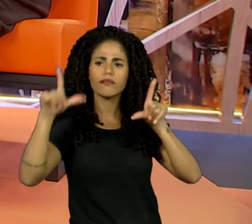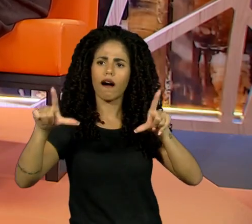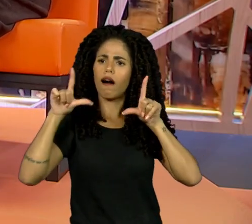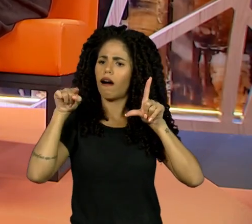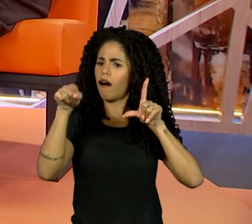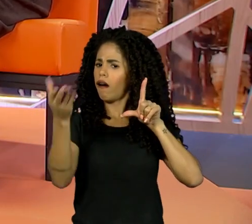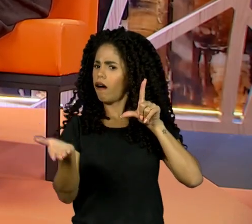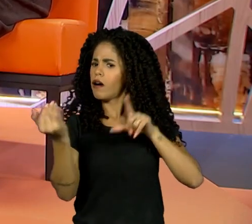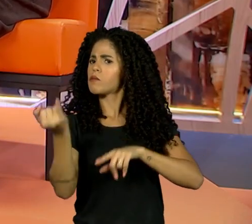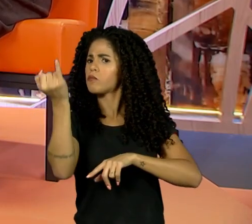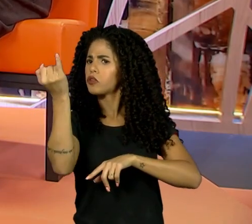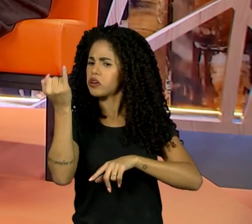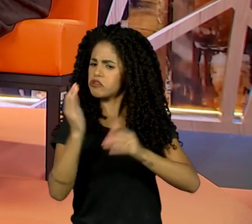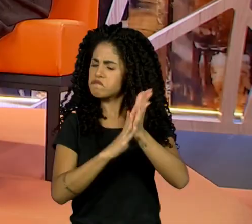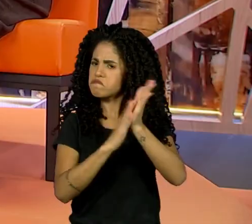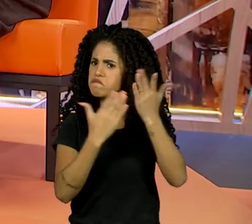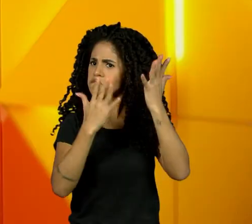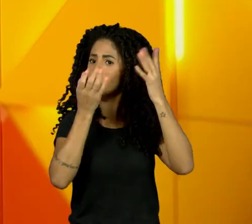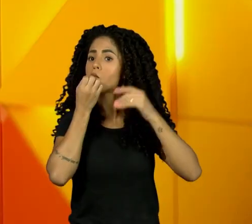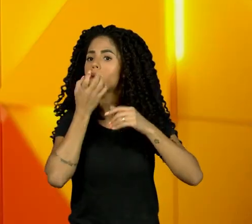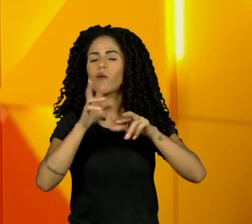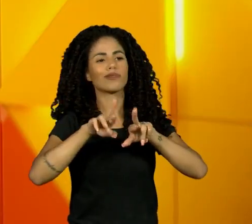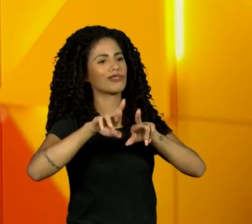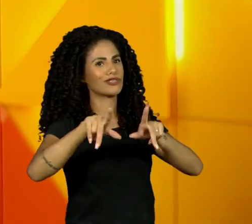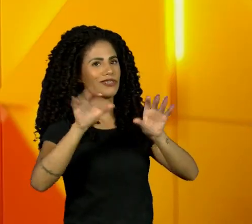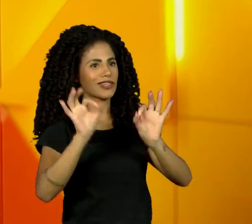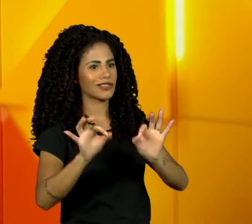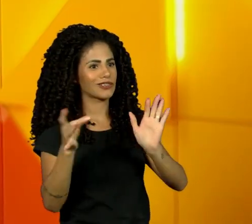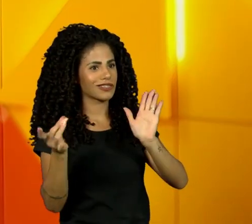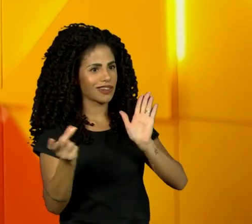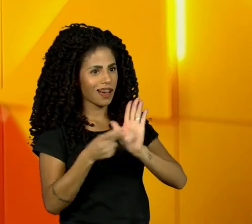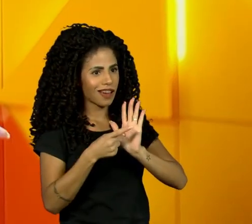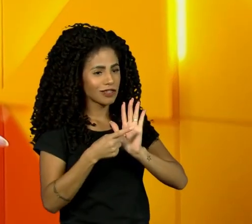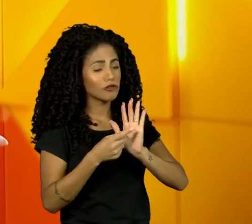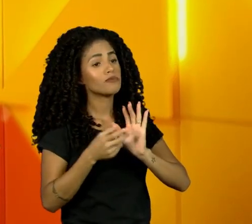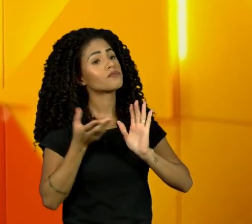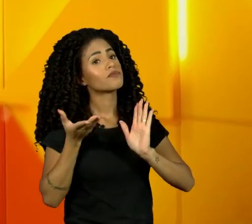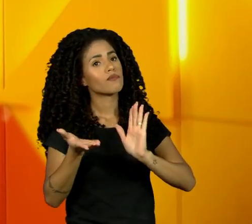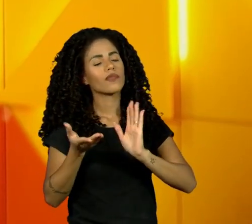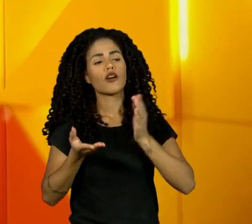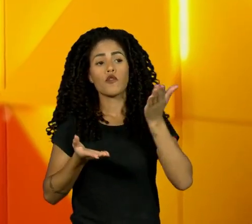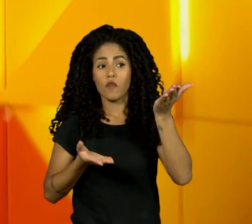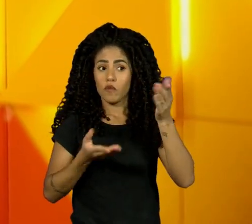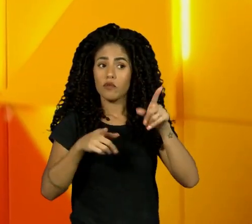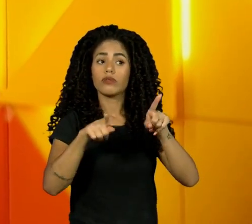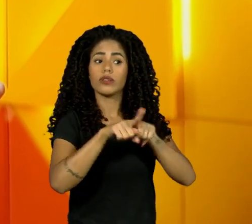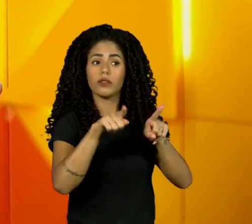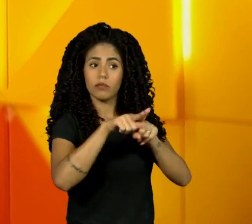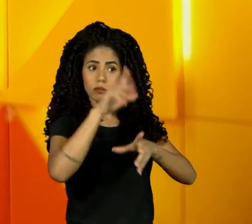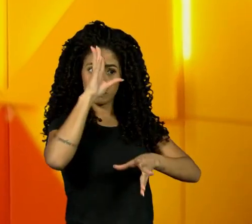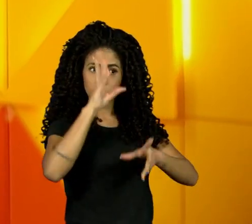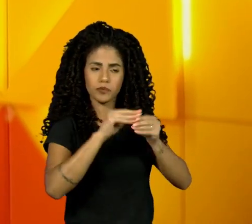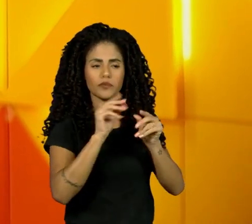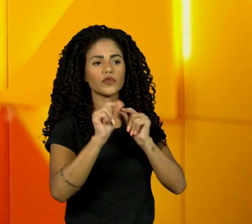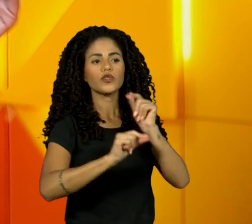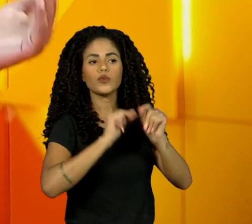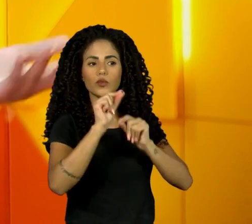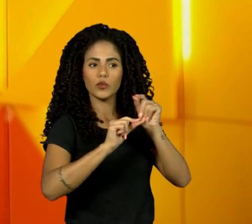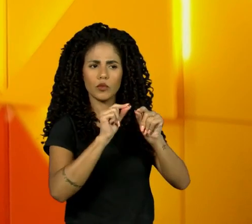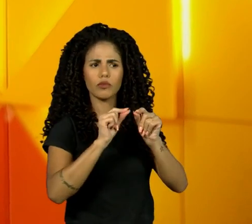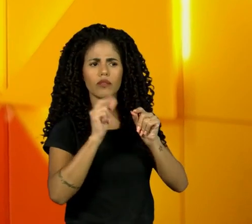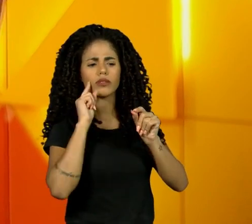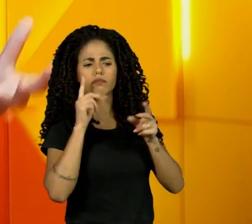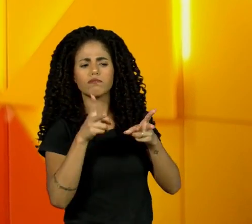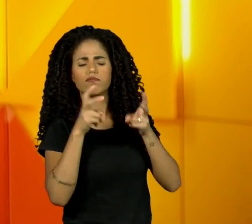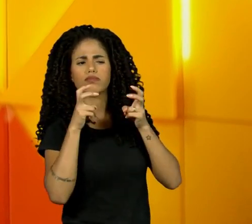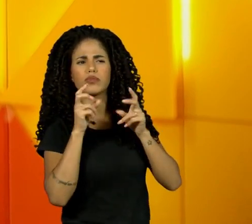é sobre o fato dela ter... Isso faz a diferença no mercado, né? Faz, sem dúvida. Agora, Ricardo, você entendeu ali um buraco,